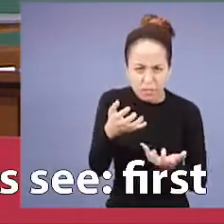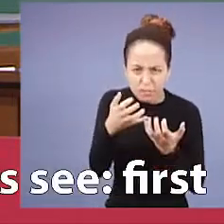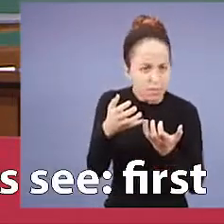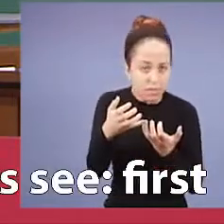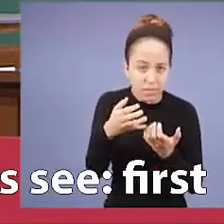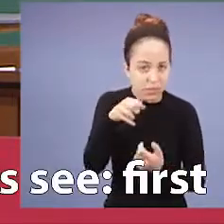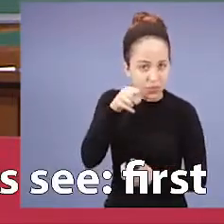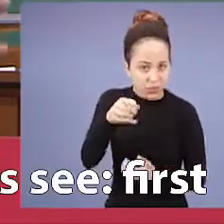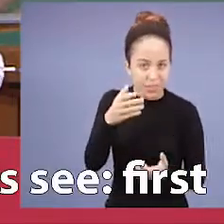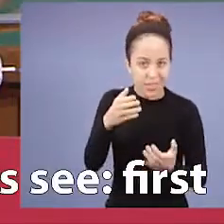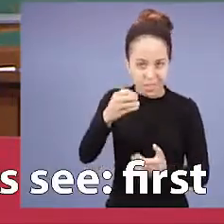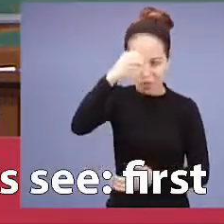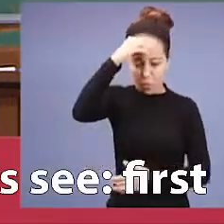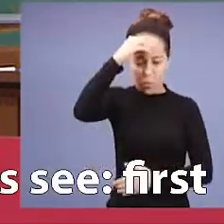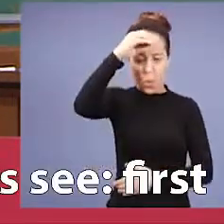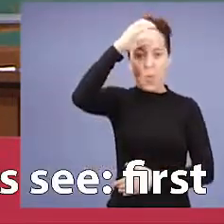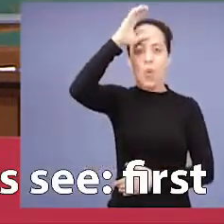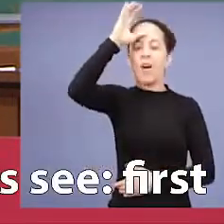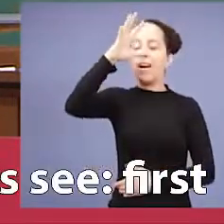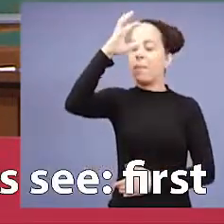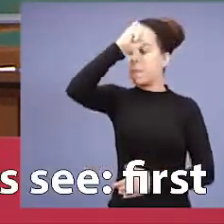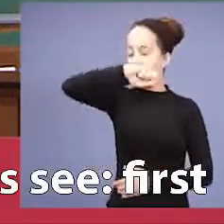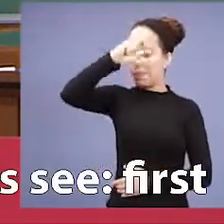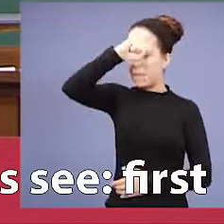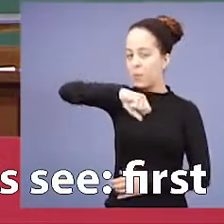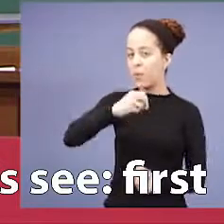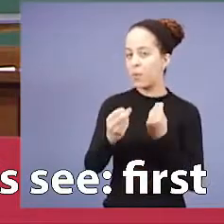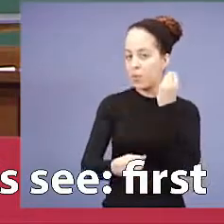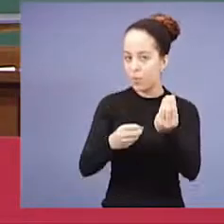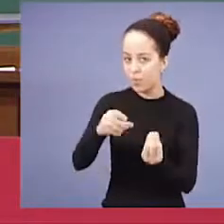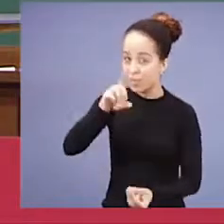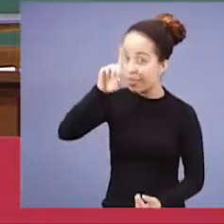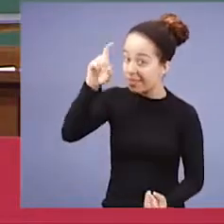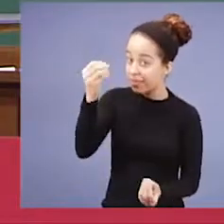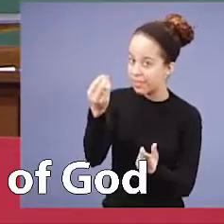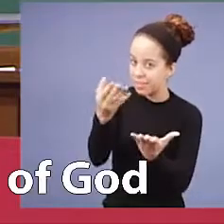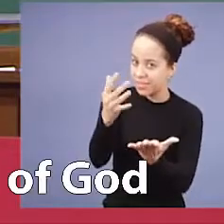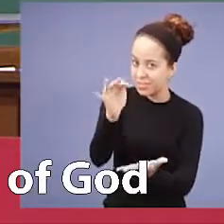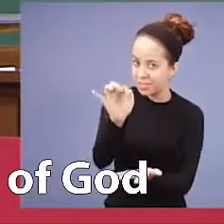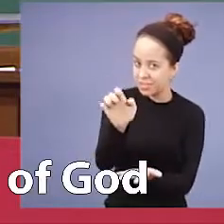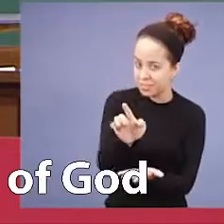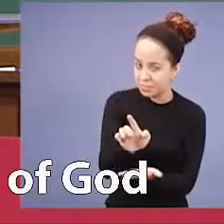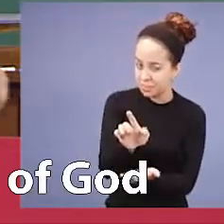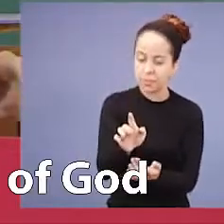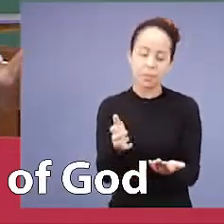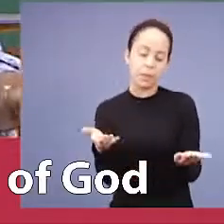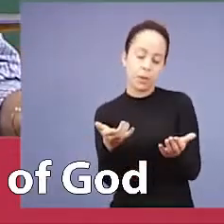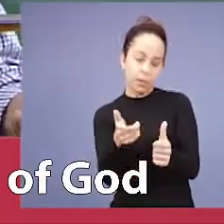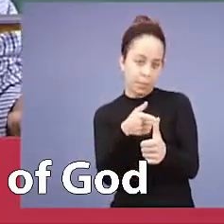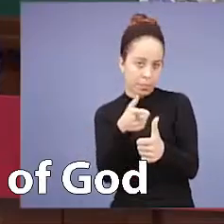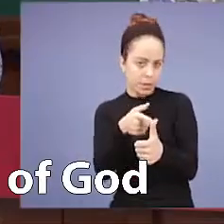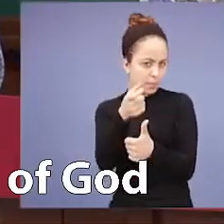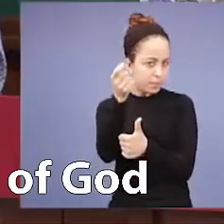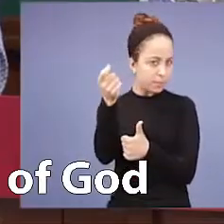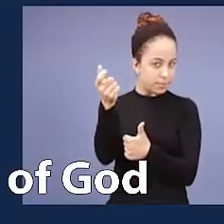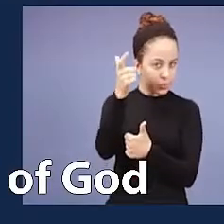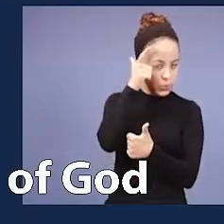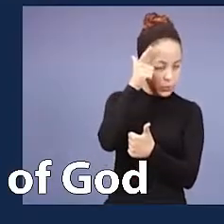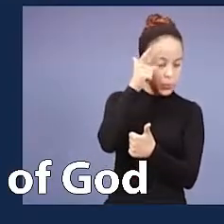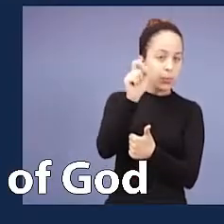você quer entrar nos meandros da fé então vamos ver primeiro inspiração comigo